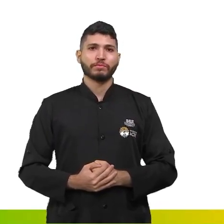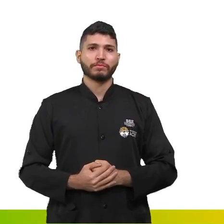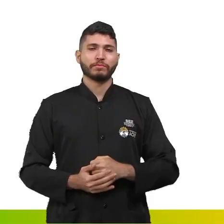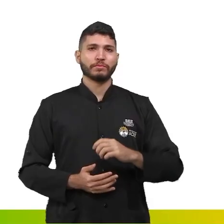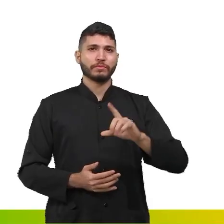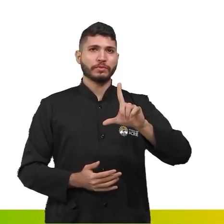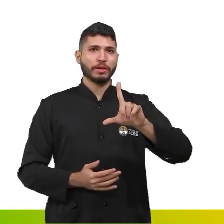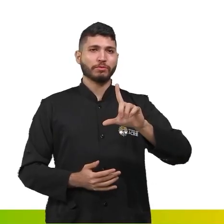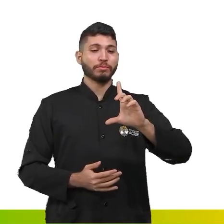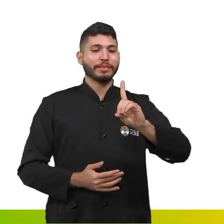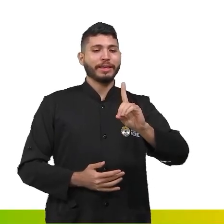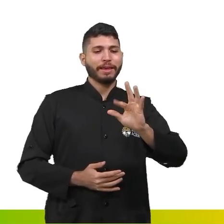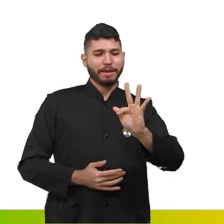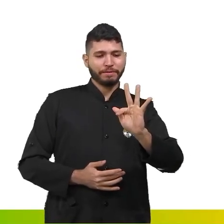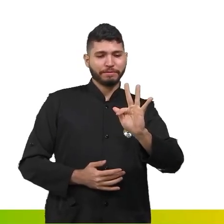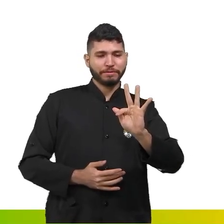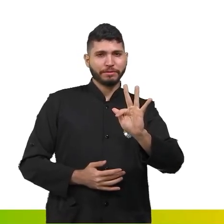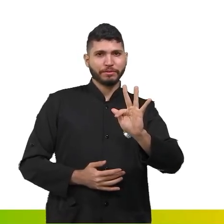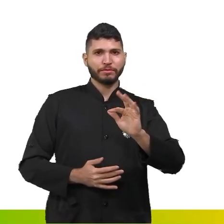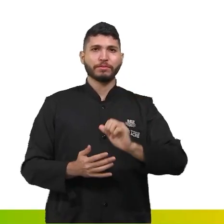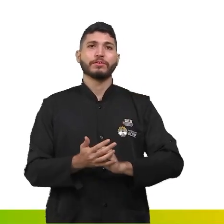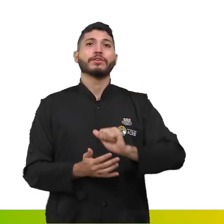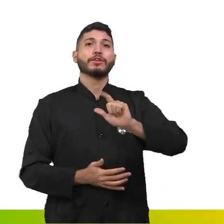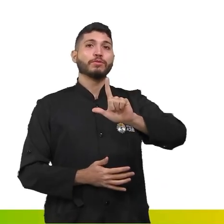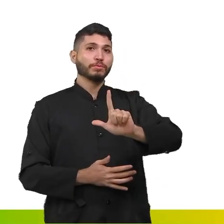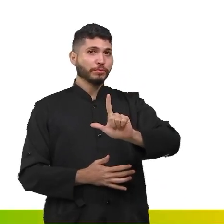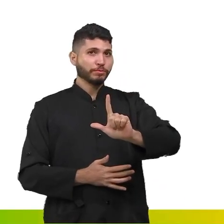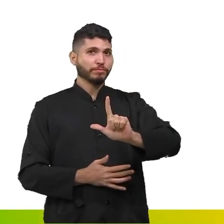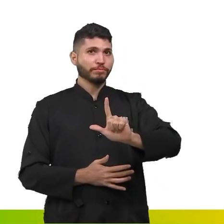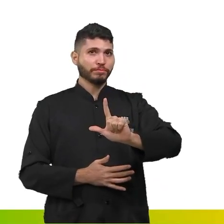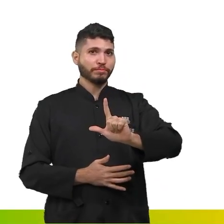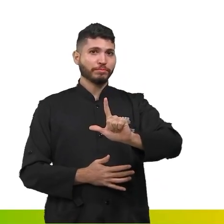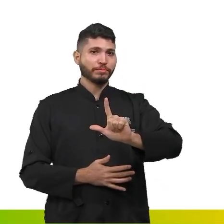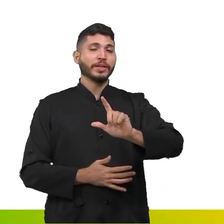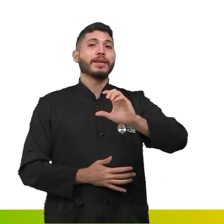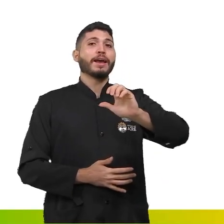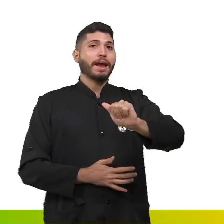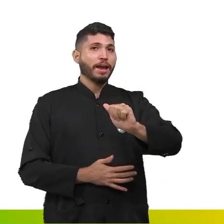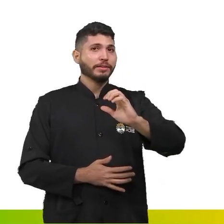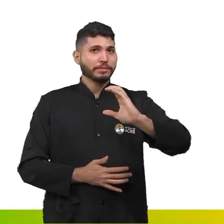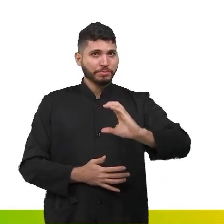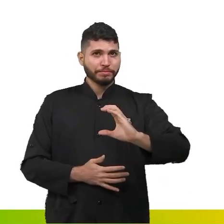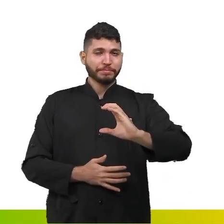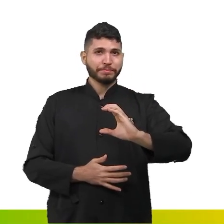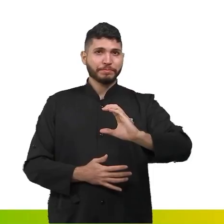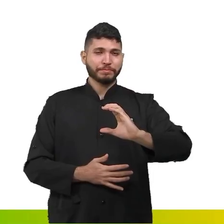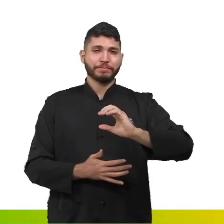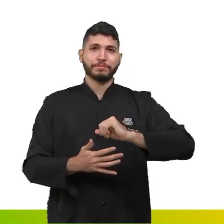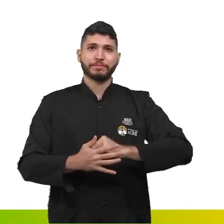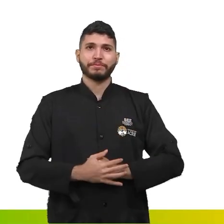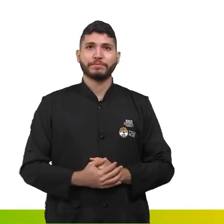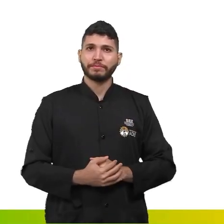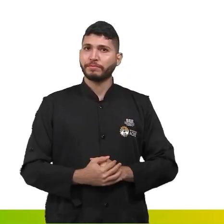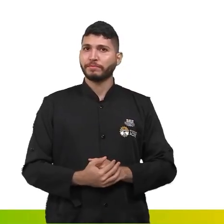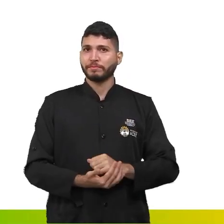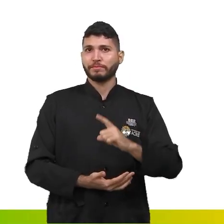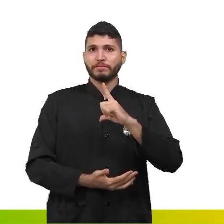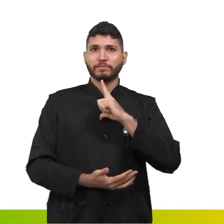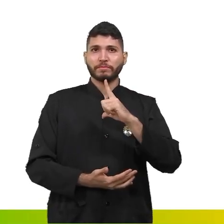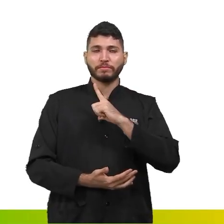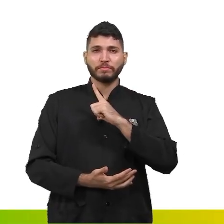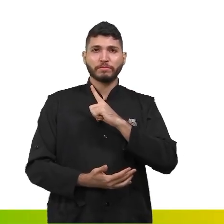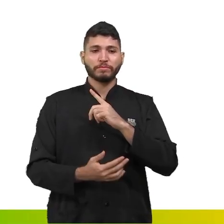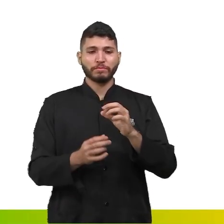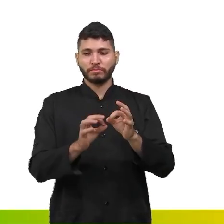DF e o lado AC, eles possuem